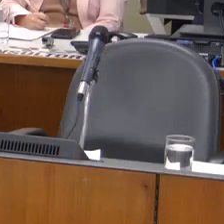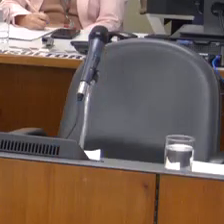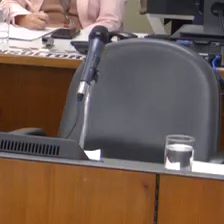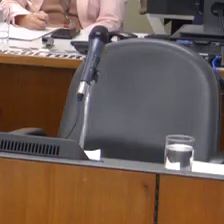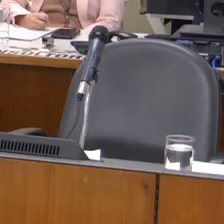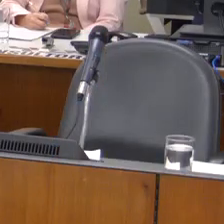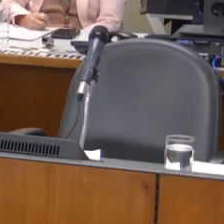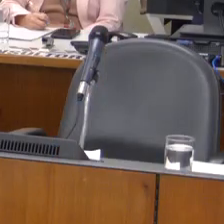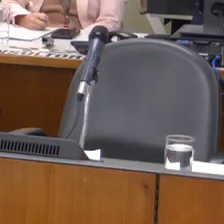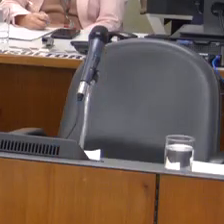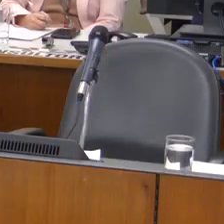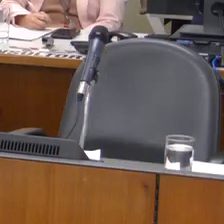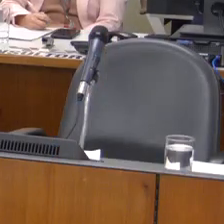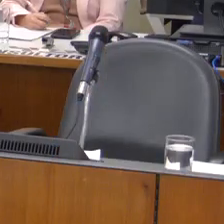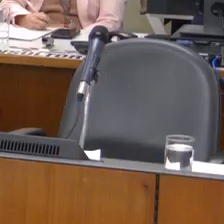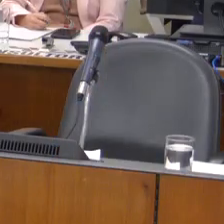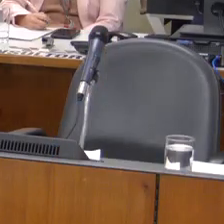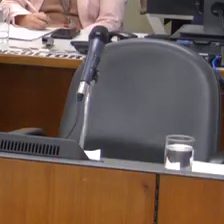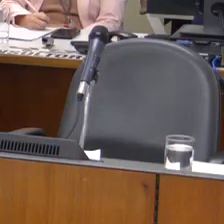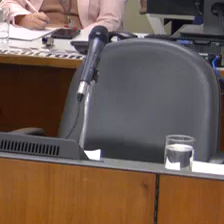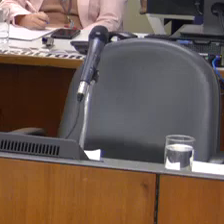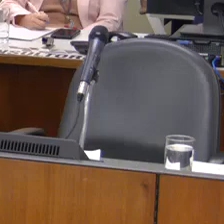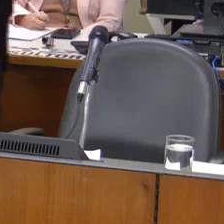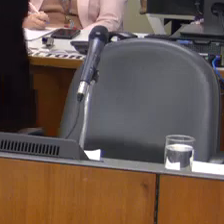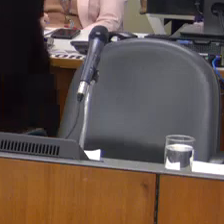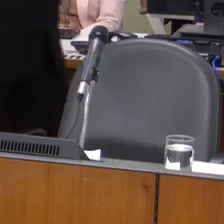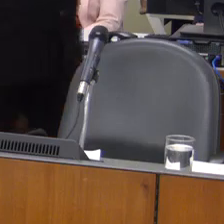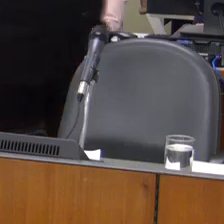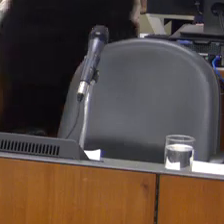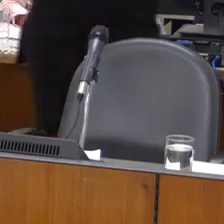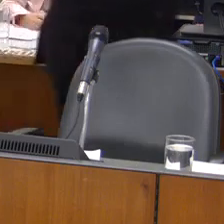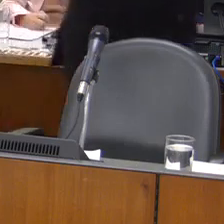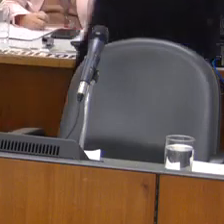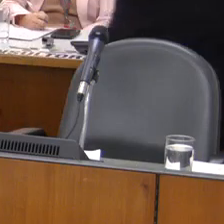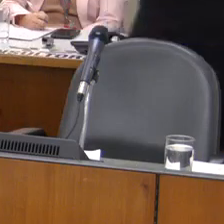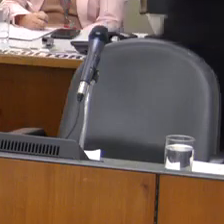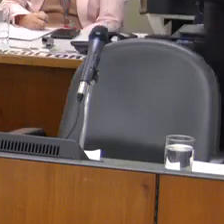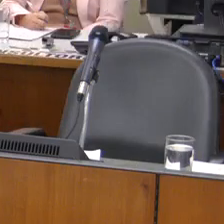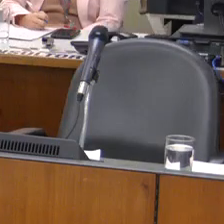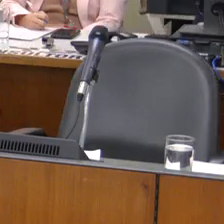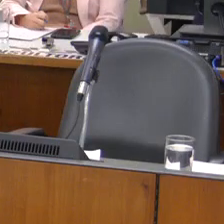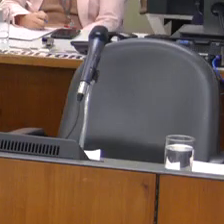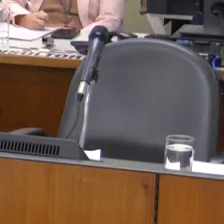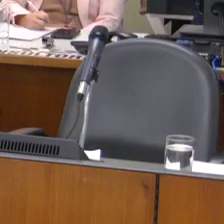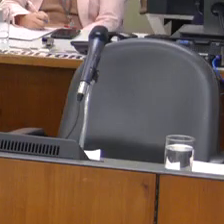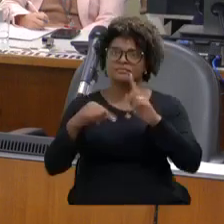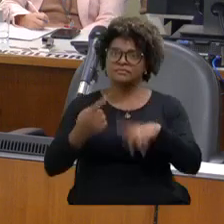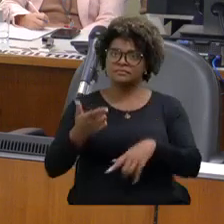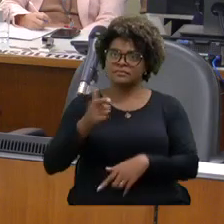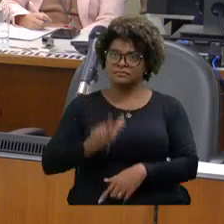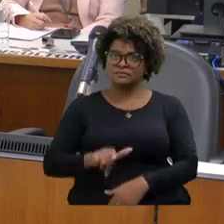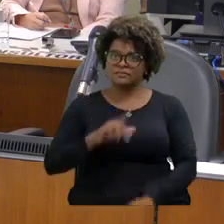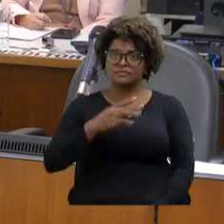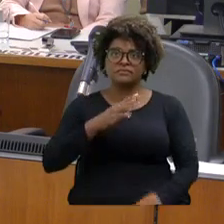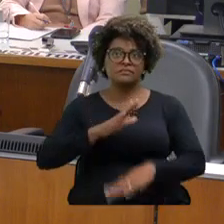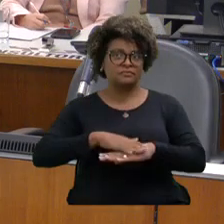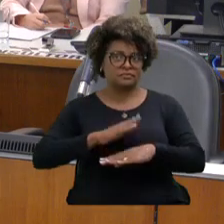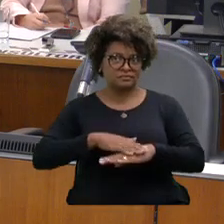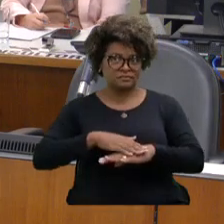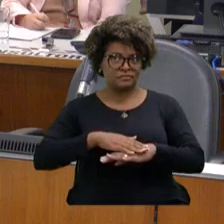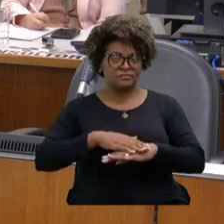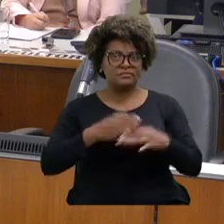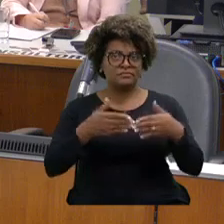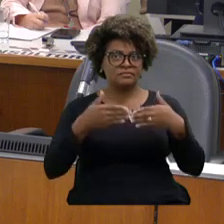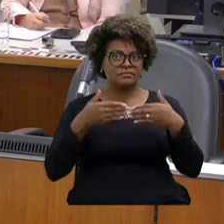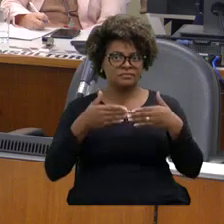a concender os 10 minutos aos demais deputados na palavra agora é do secretário e depois a réplica é minha presidente por favor depois da resposta por